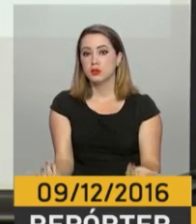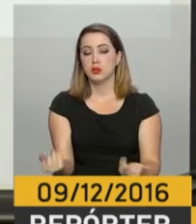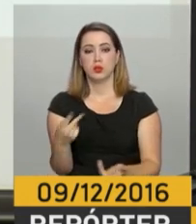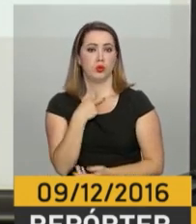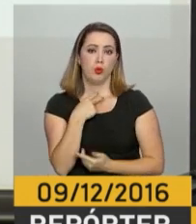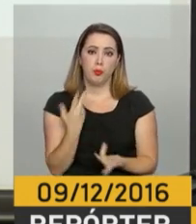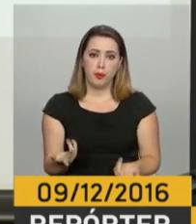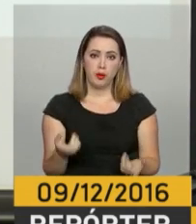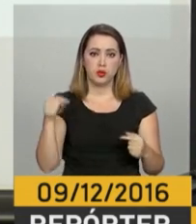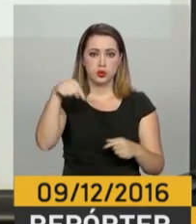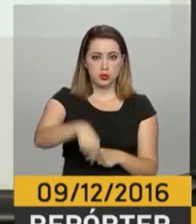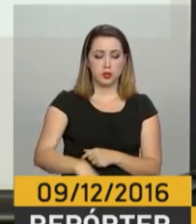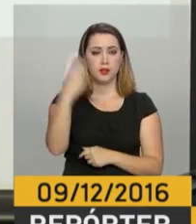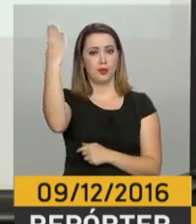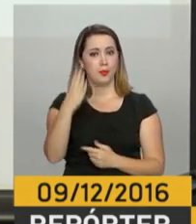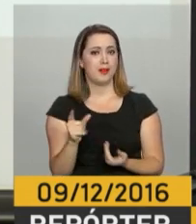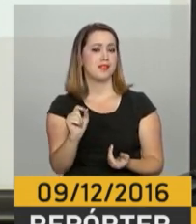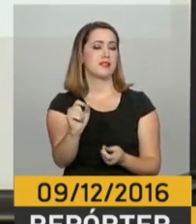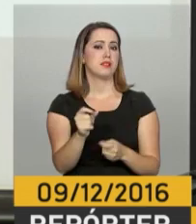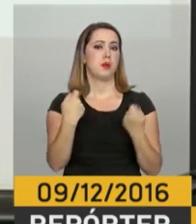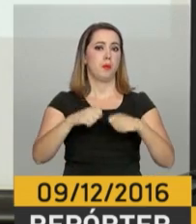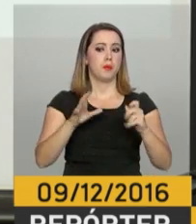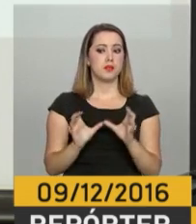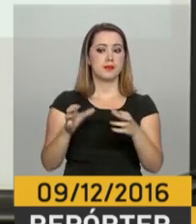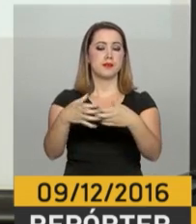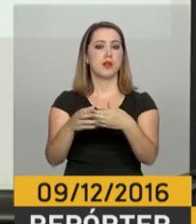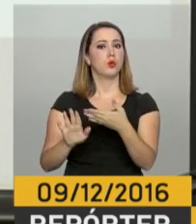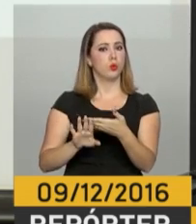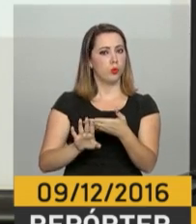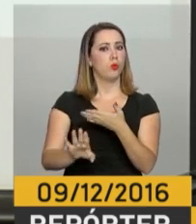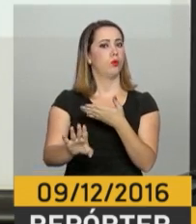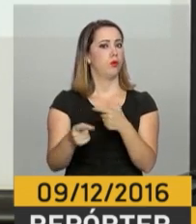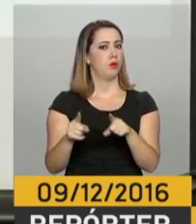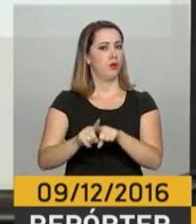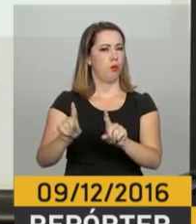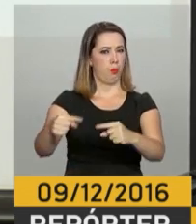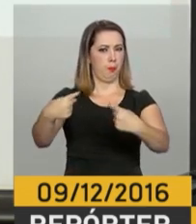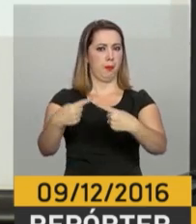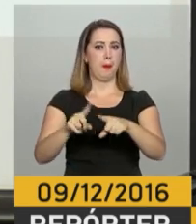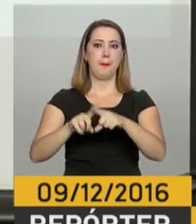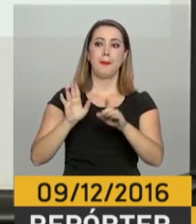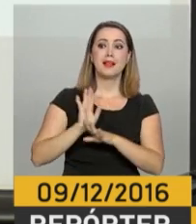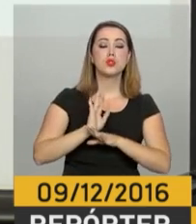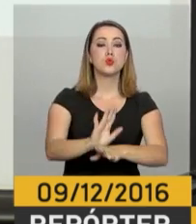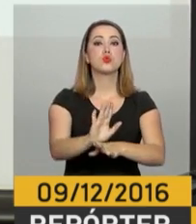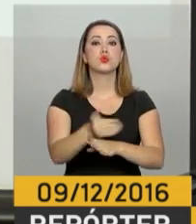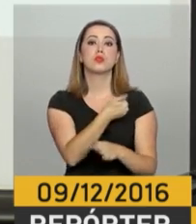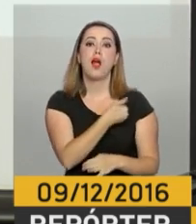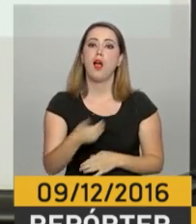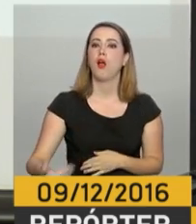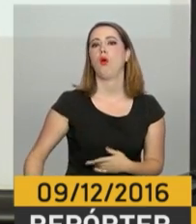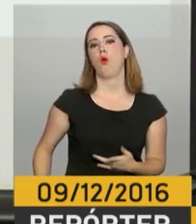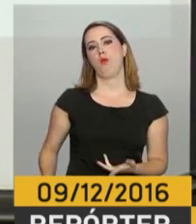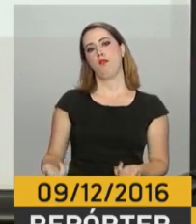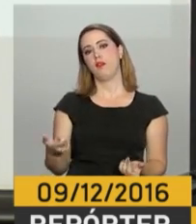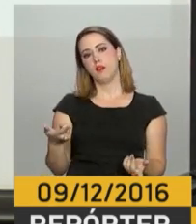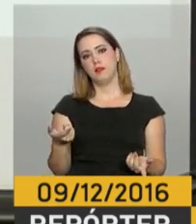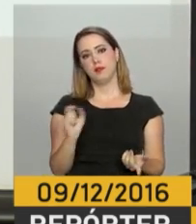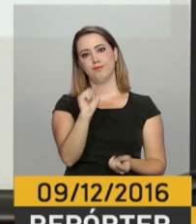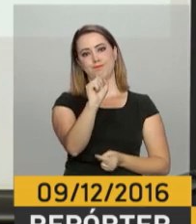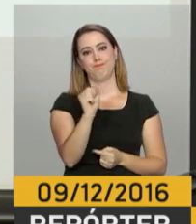juridicamente, politicamente, ela deve existir para ajudar a governar. Este é o sentido de oposição no nosso